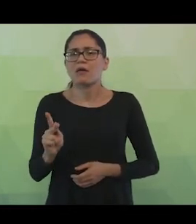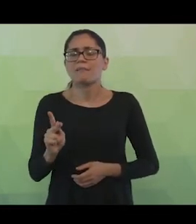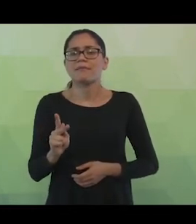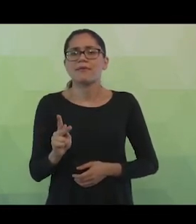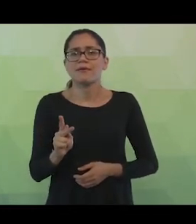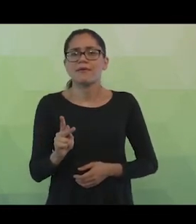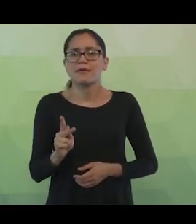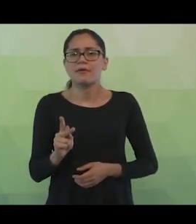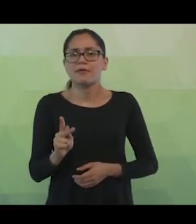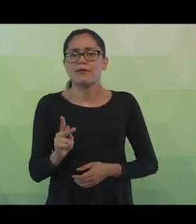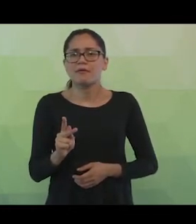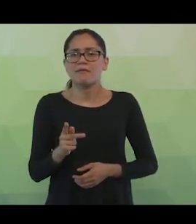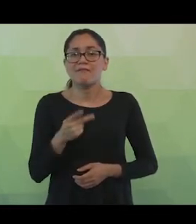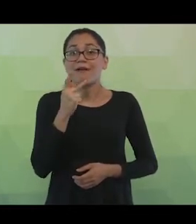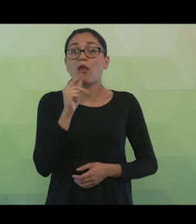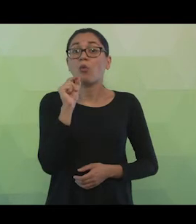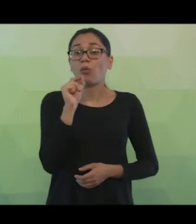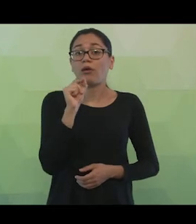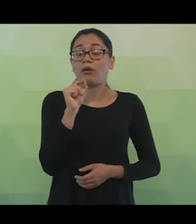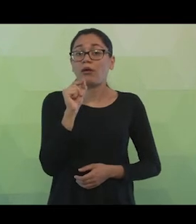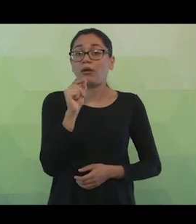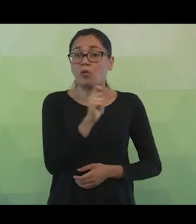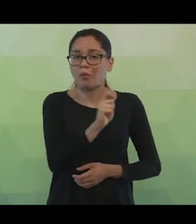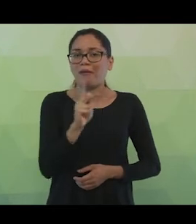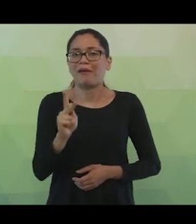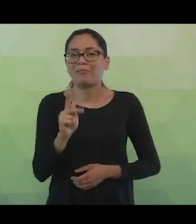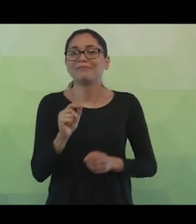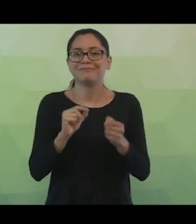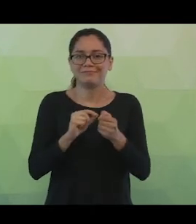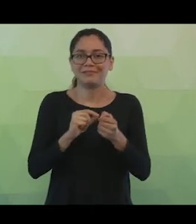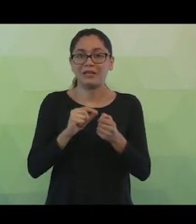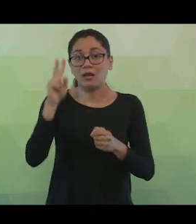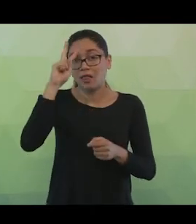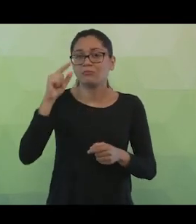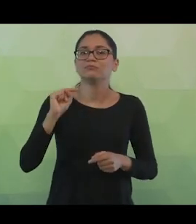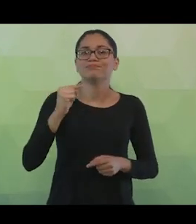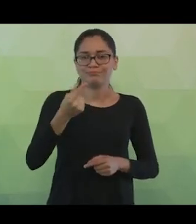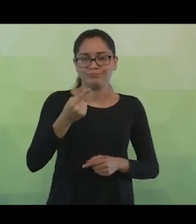faz, para que a gente possa lembrar futuramente.